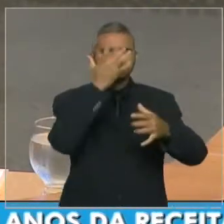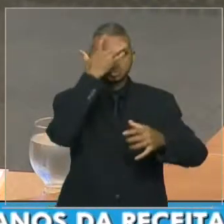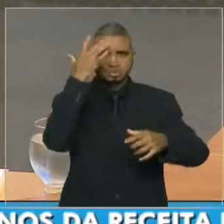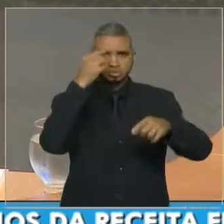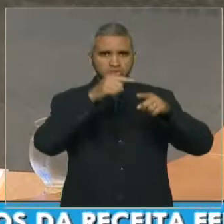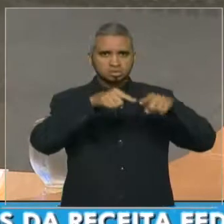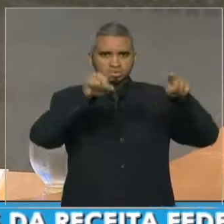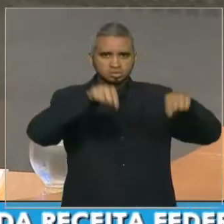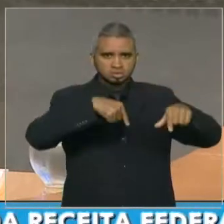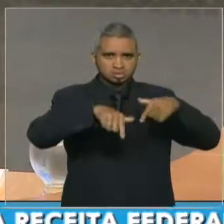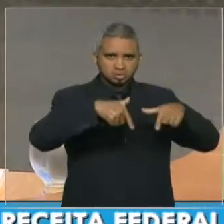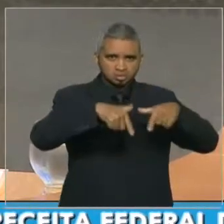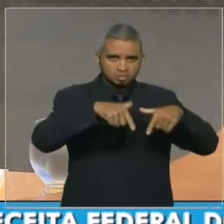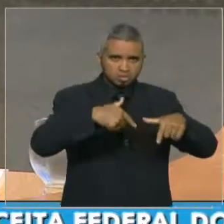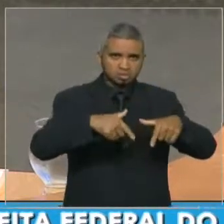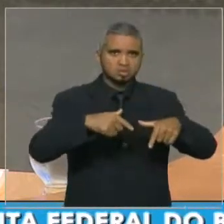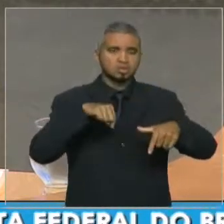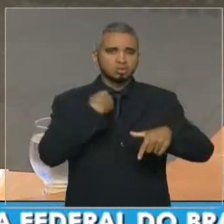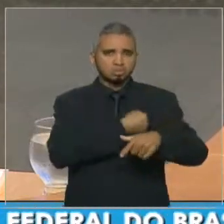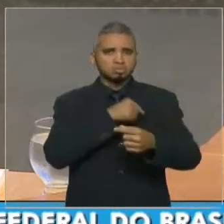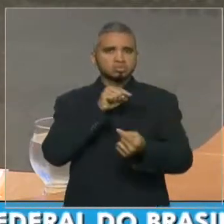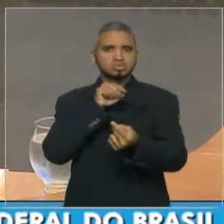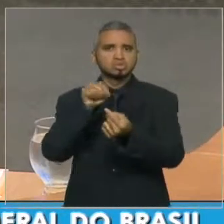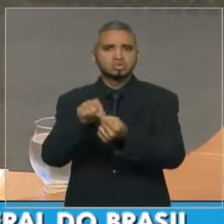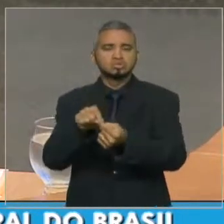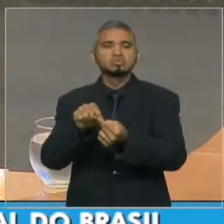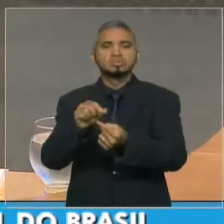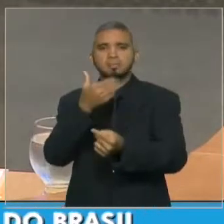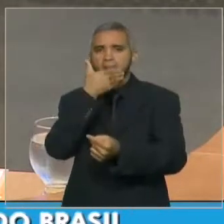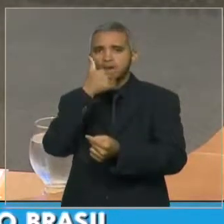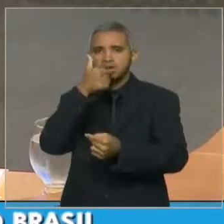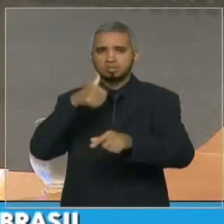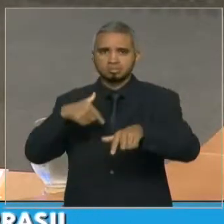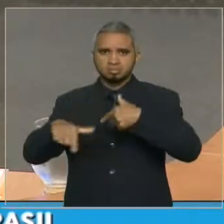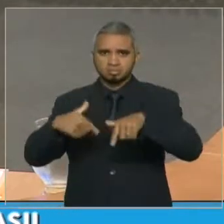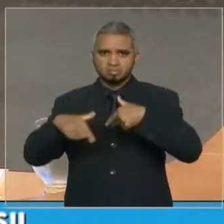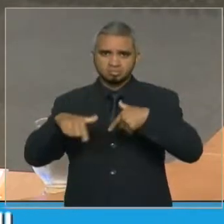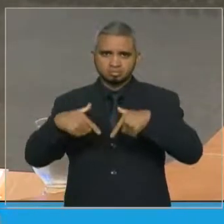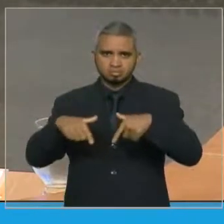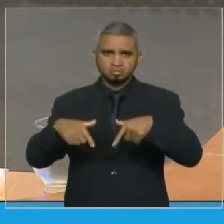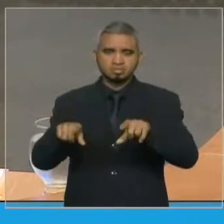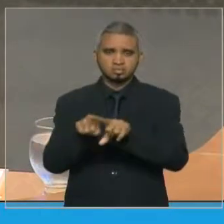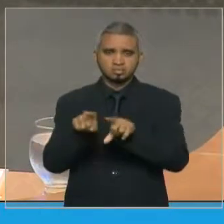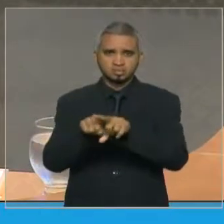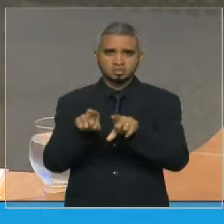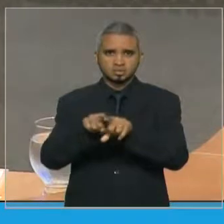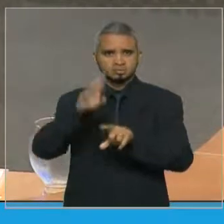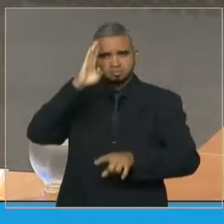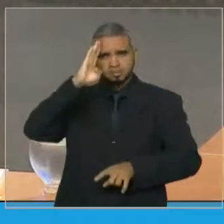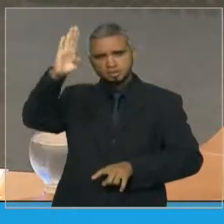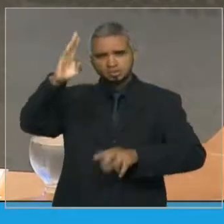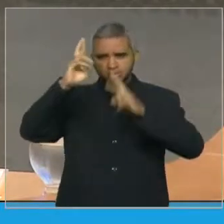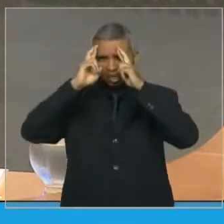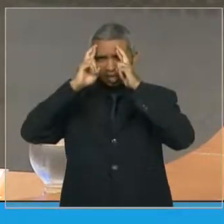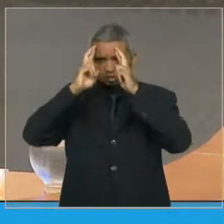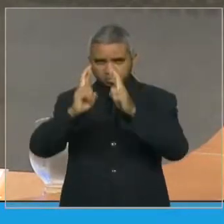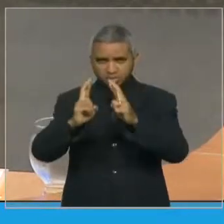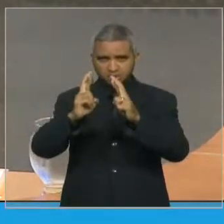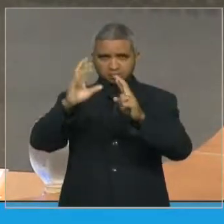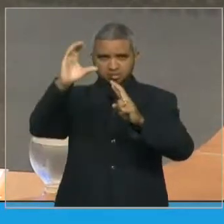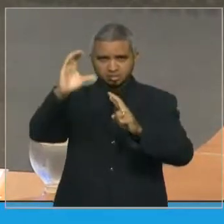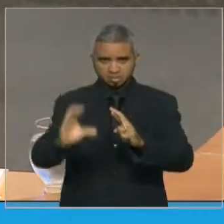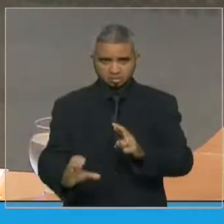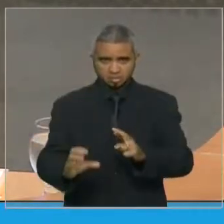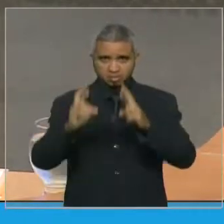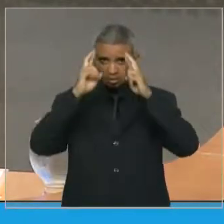melhor trabalho possível para a sociedade, atuando sempre com respeito ao cidadão, integridade, lealdade